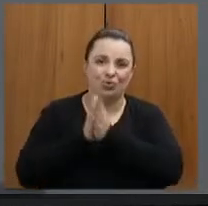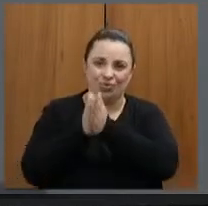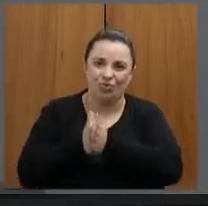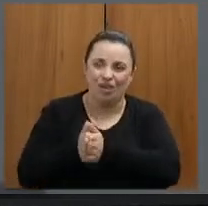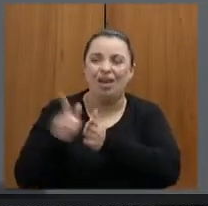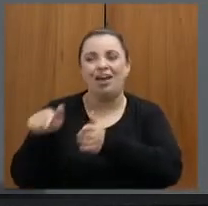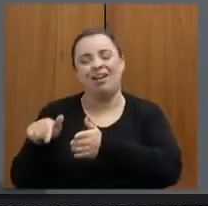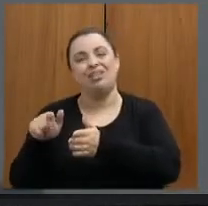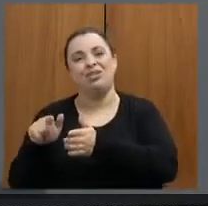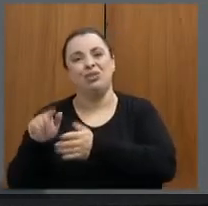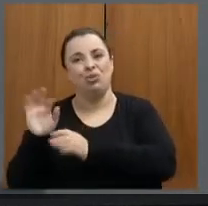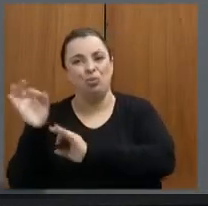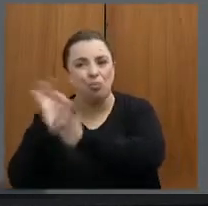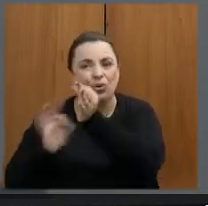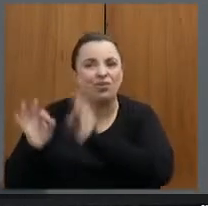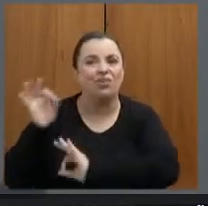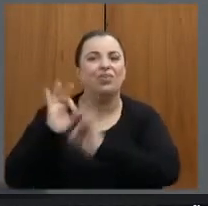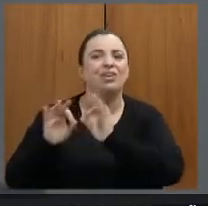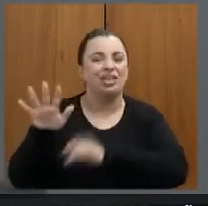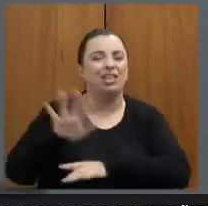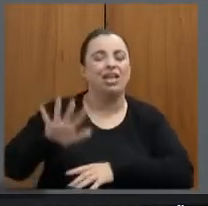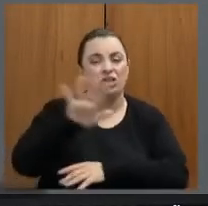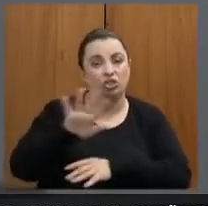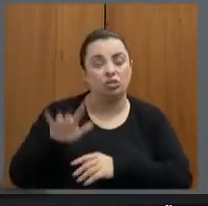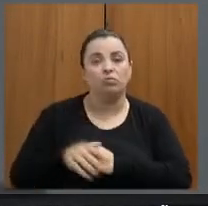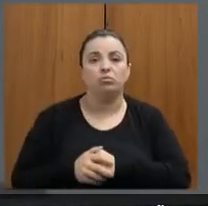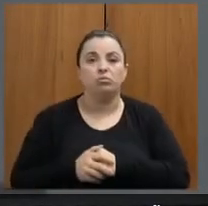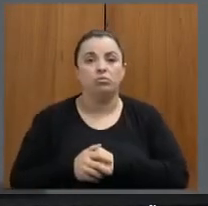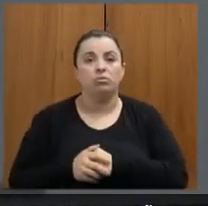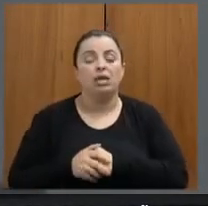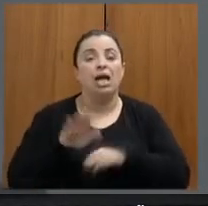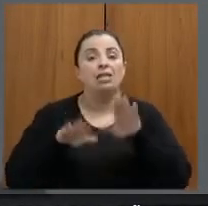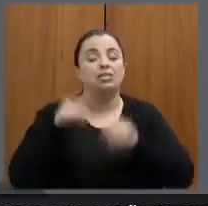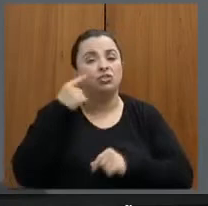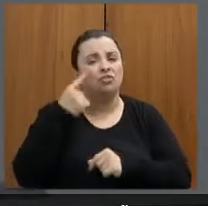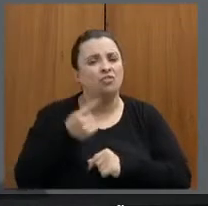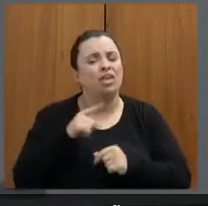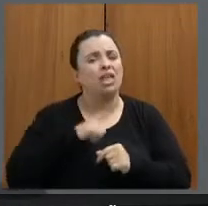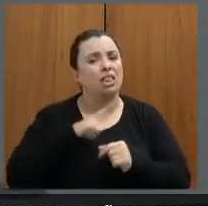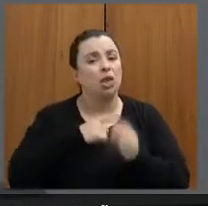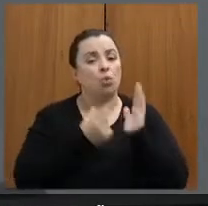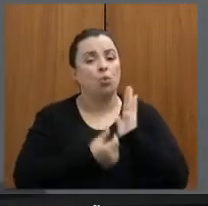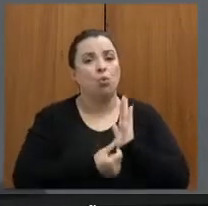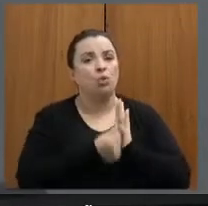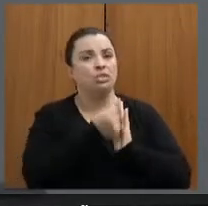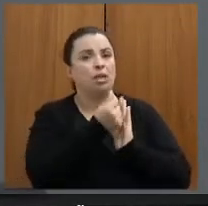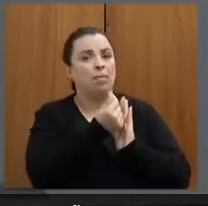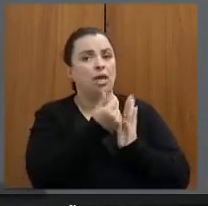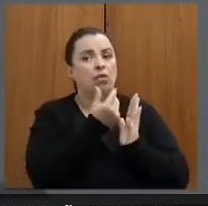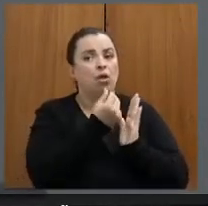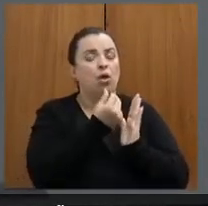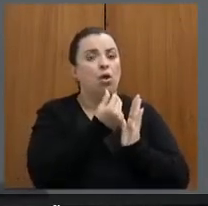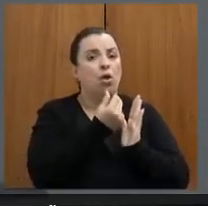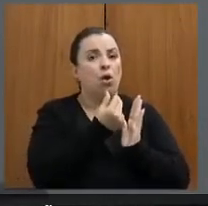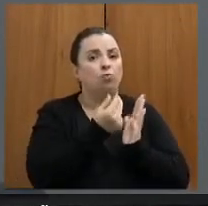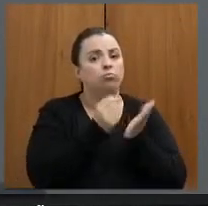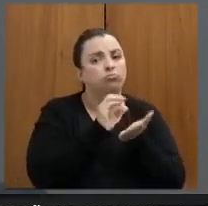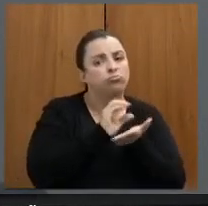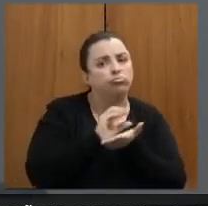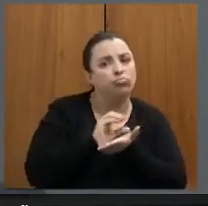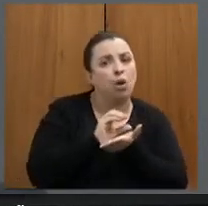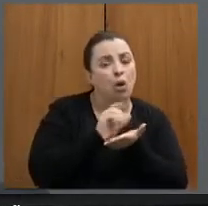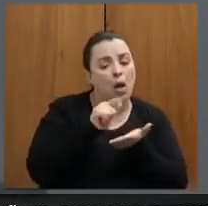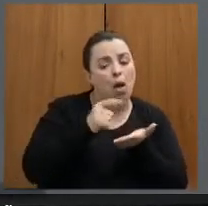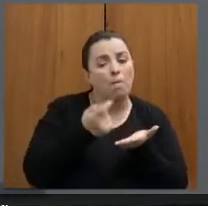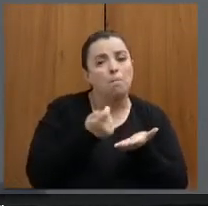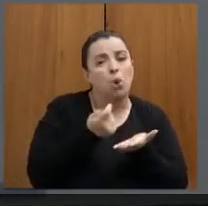gente vê que e às vezes mesmo com um orçamento mais baixo é possível fazer ações